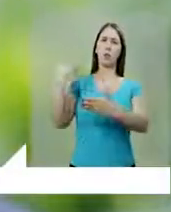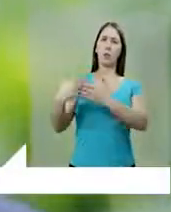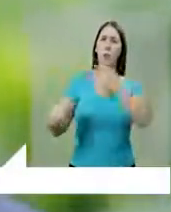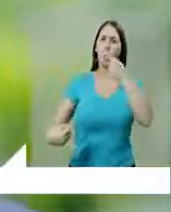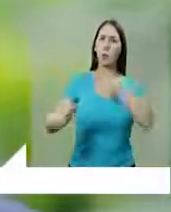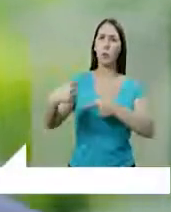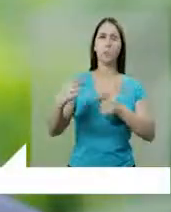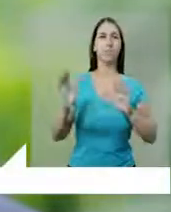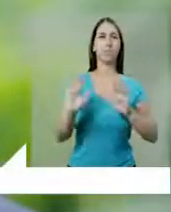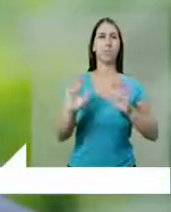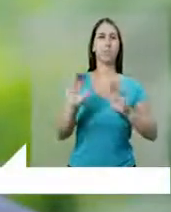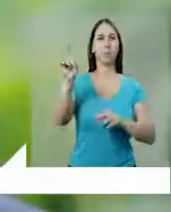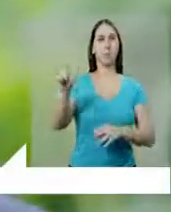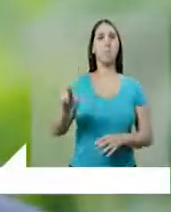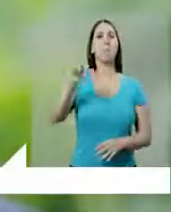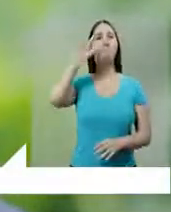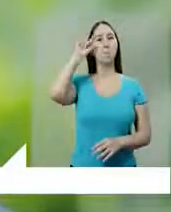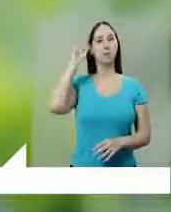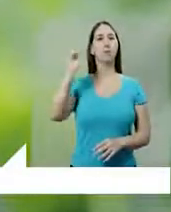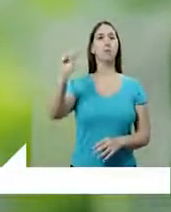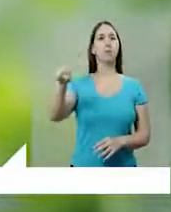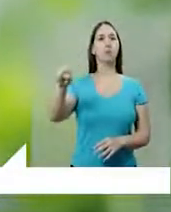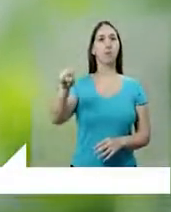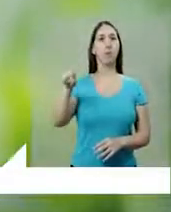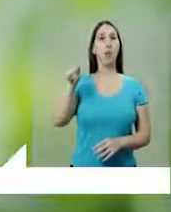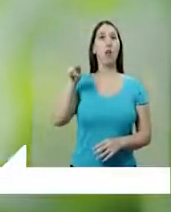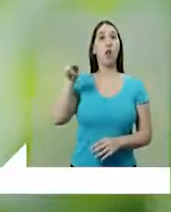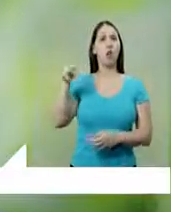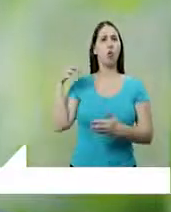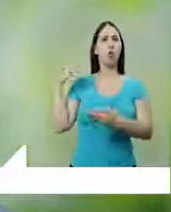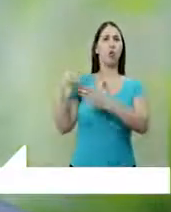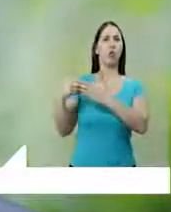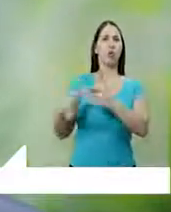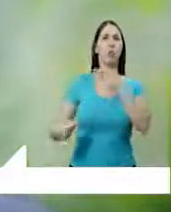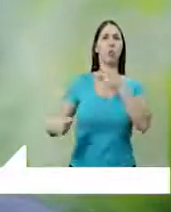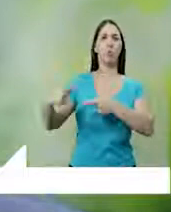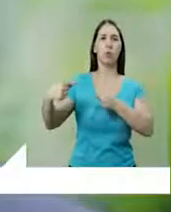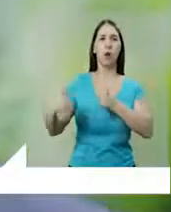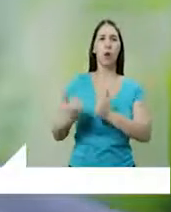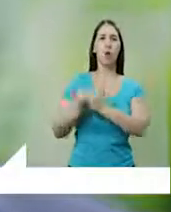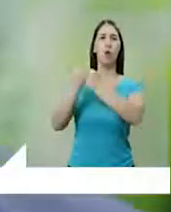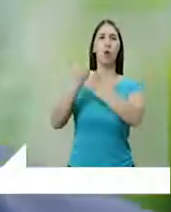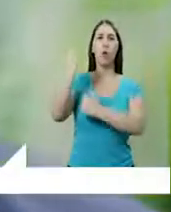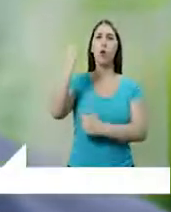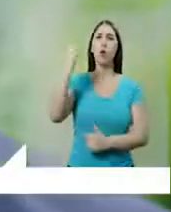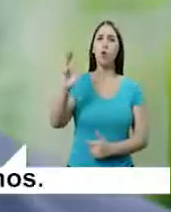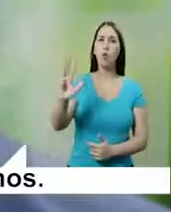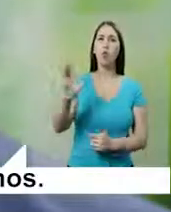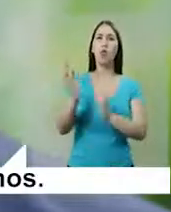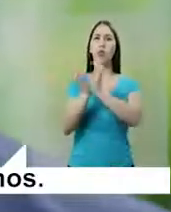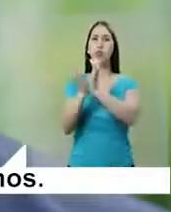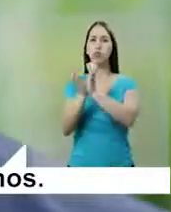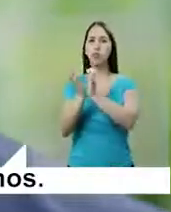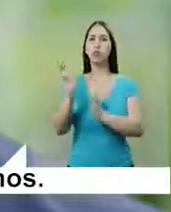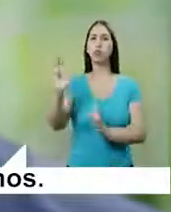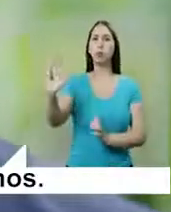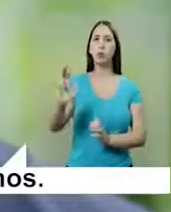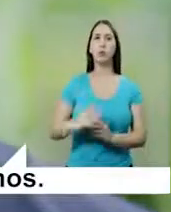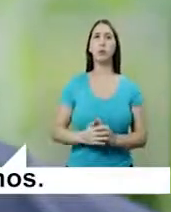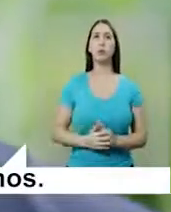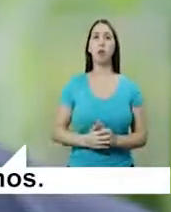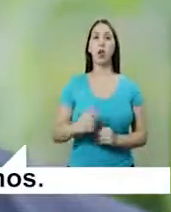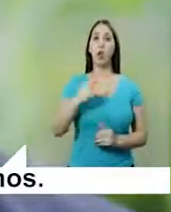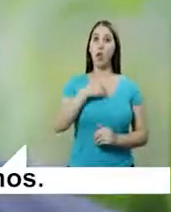política, como o Márcio França fez. E, além de tudo, apoiando os companheiros do Lula e o próprio Lula. Eu comecei a trabalhar muito